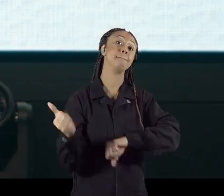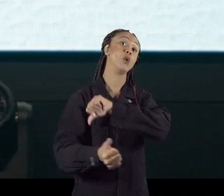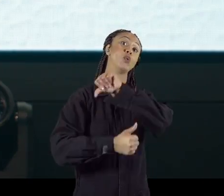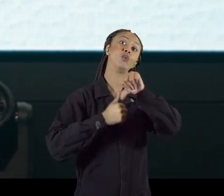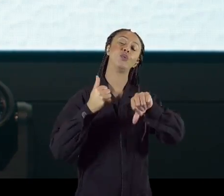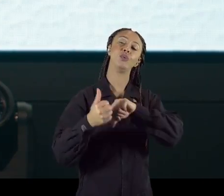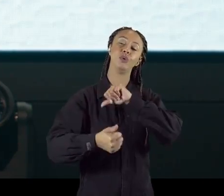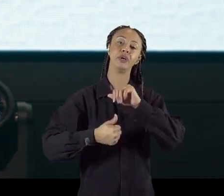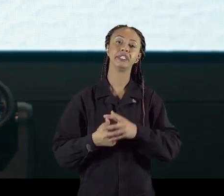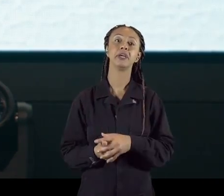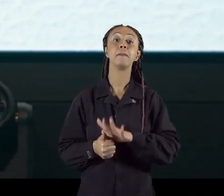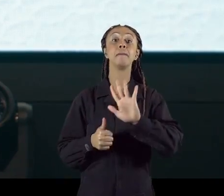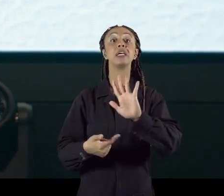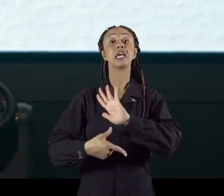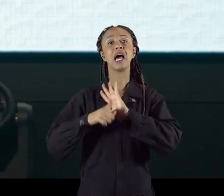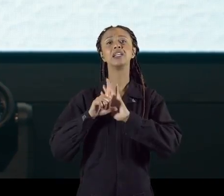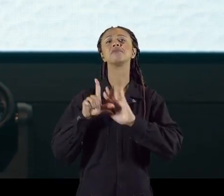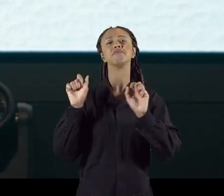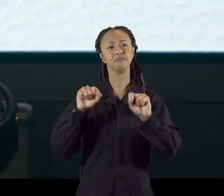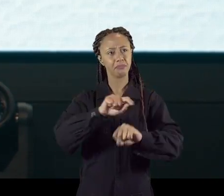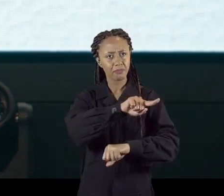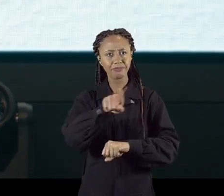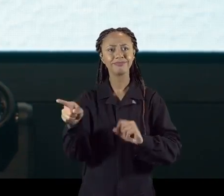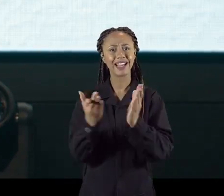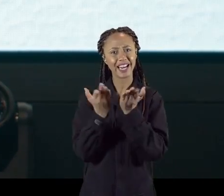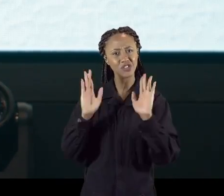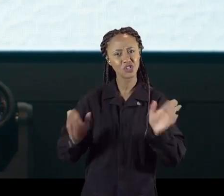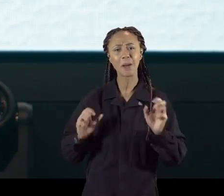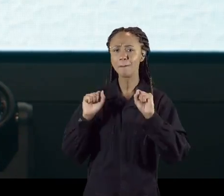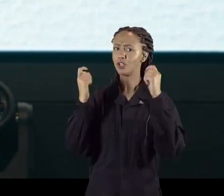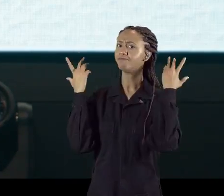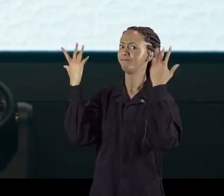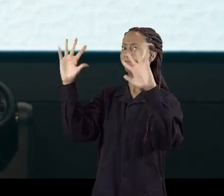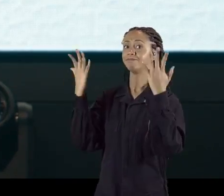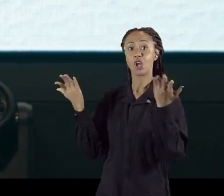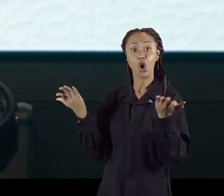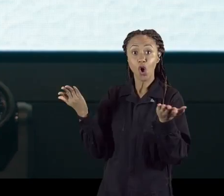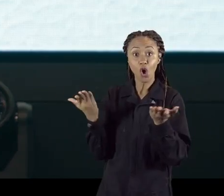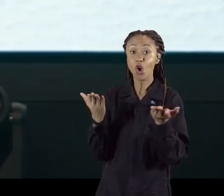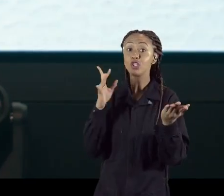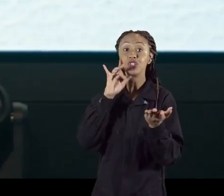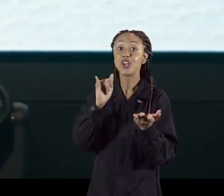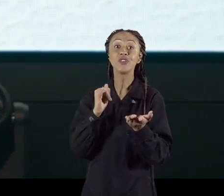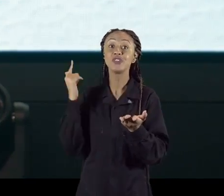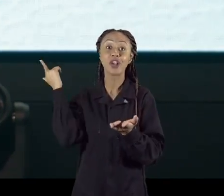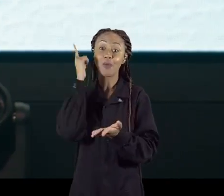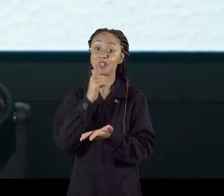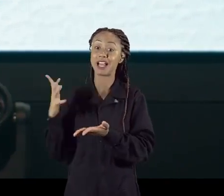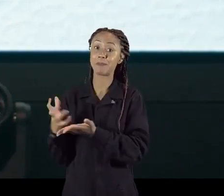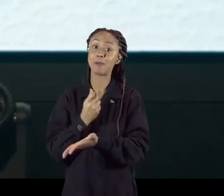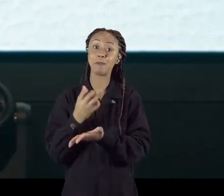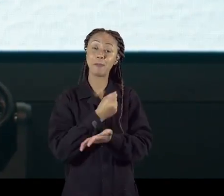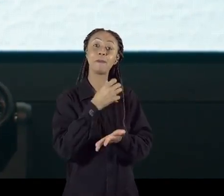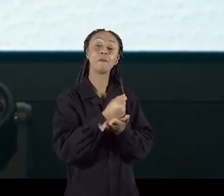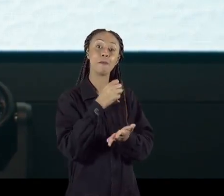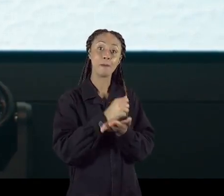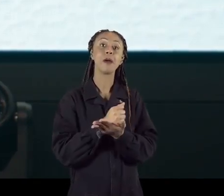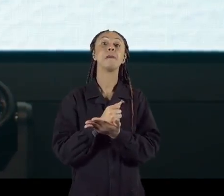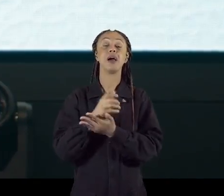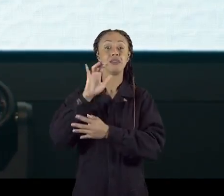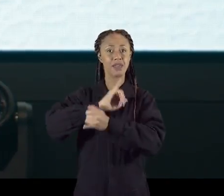sempre eu queria que antes da oração Igreja aplaudisse ao senhor porque hoje é dia de colheita e eu sei que lá fora também